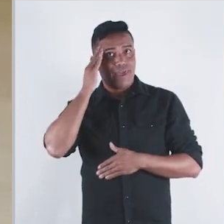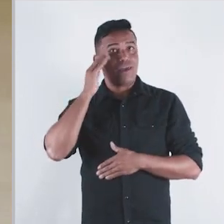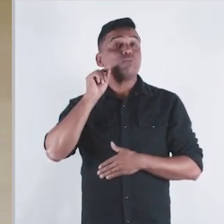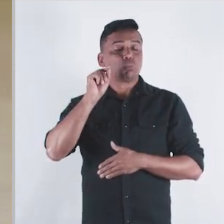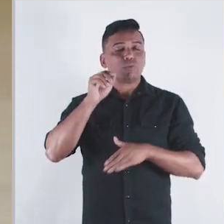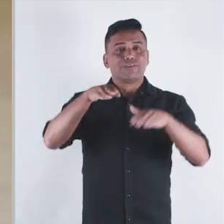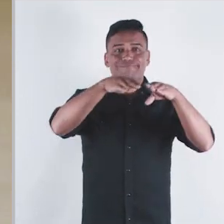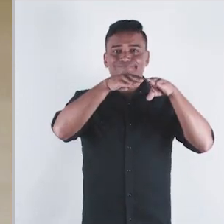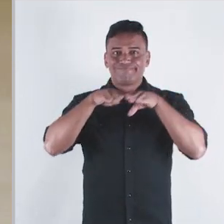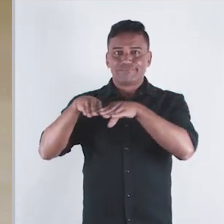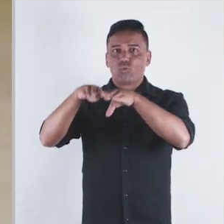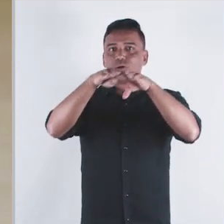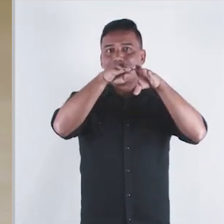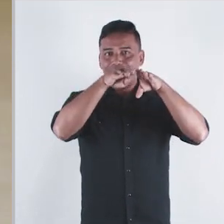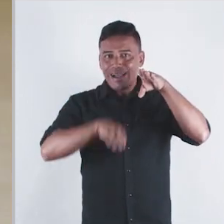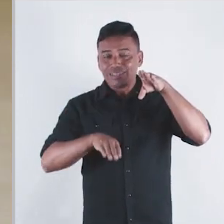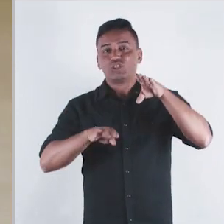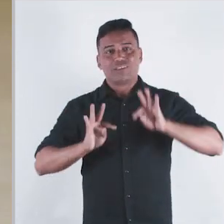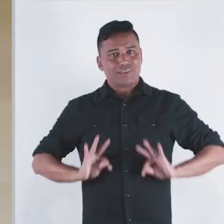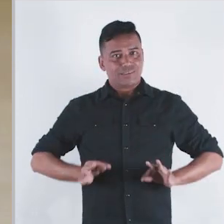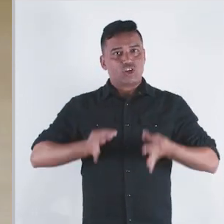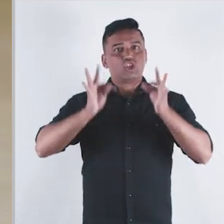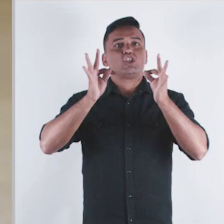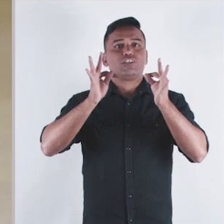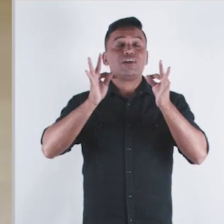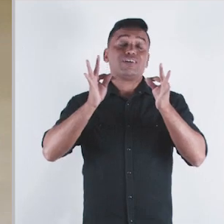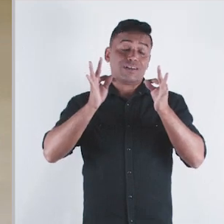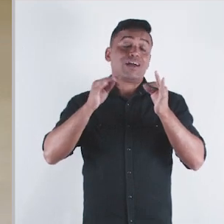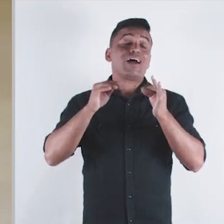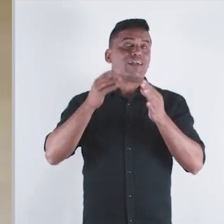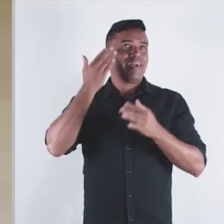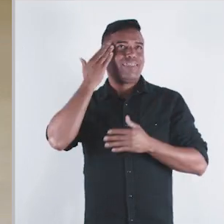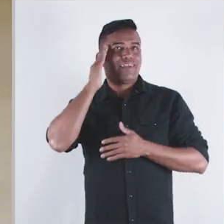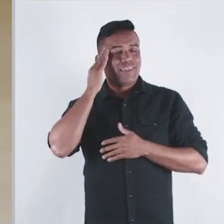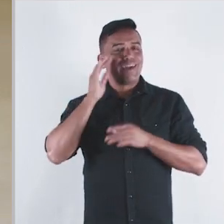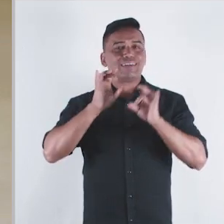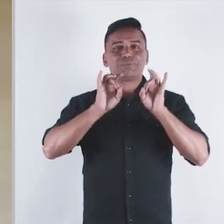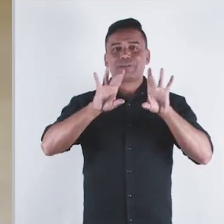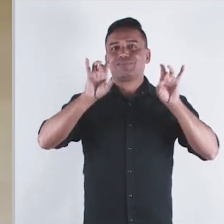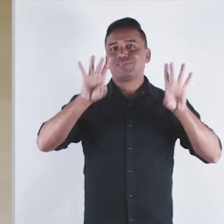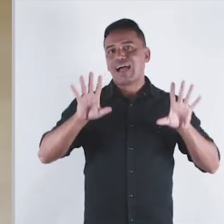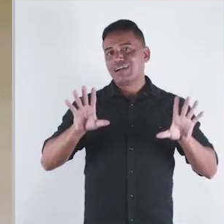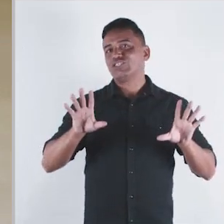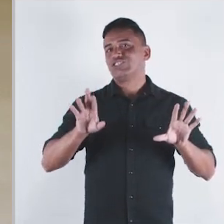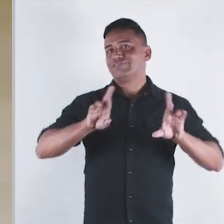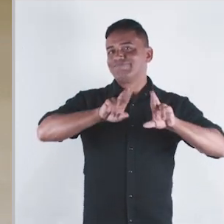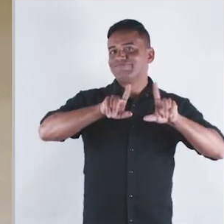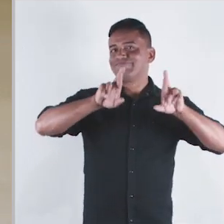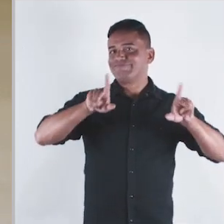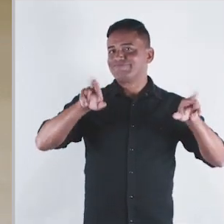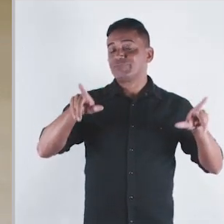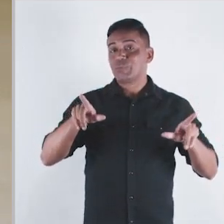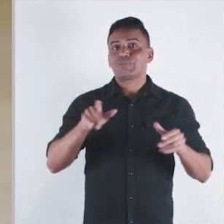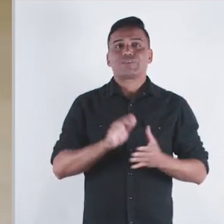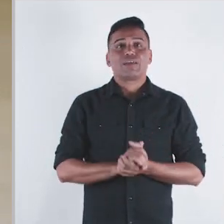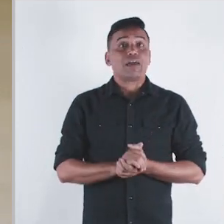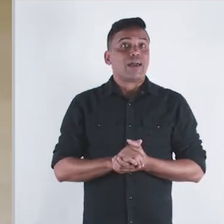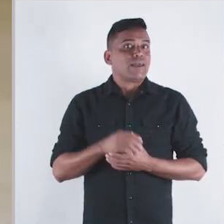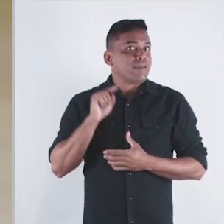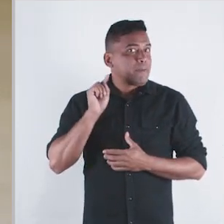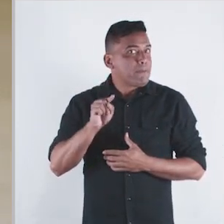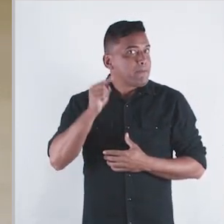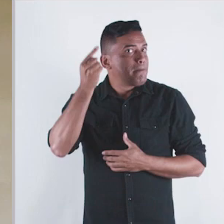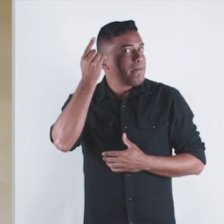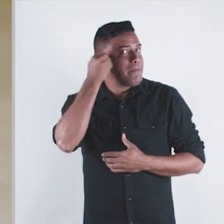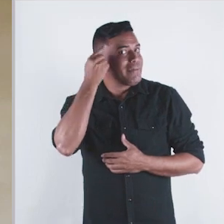estava falando nos ajuda a entender as nossas especificidades. E aí a pensar que talvez na